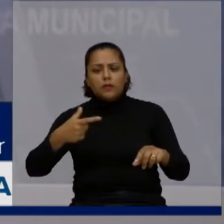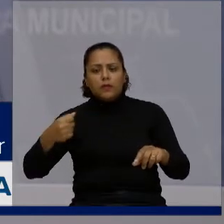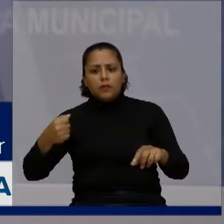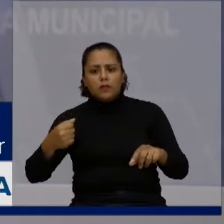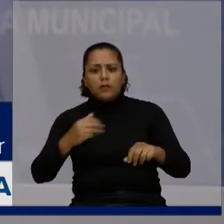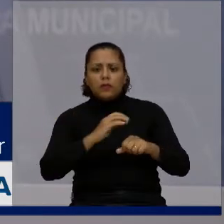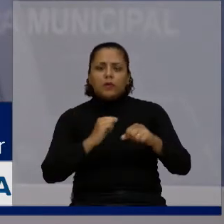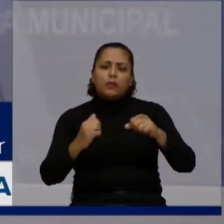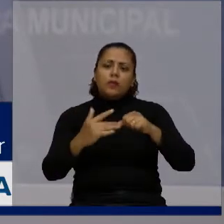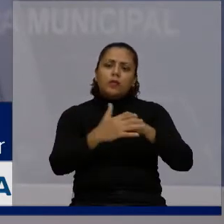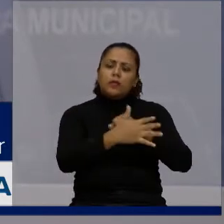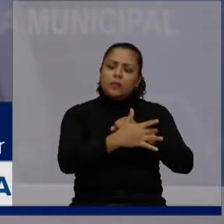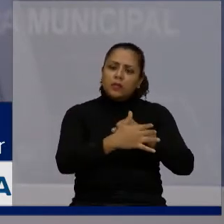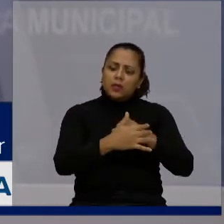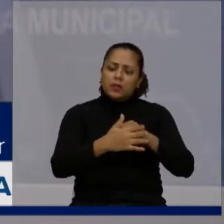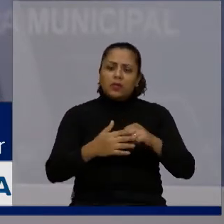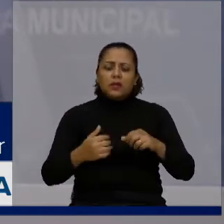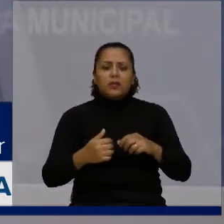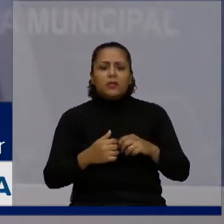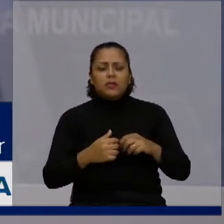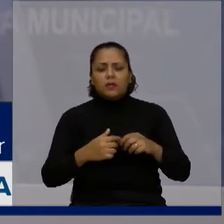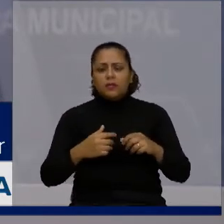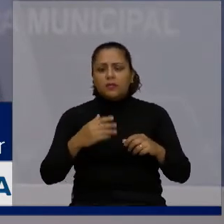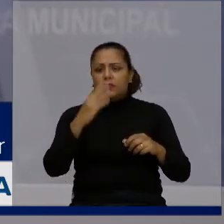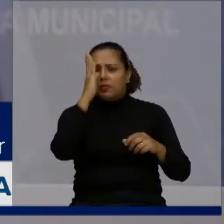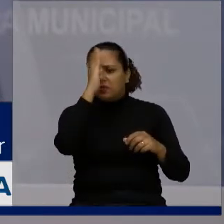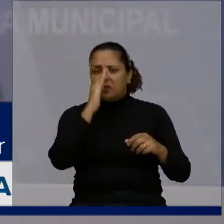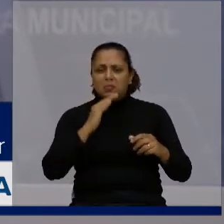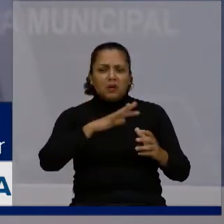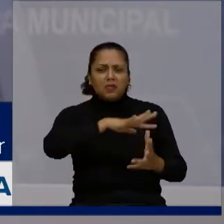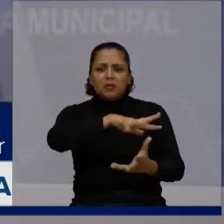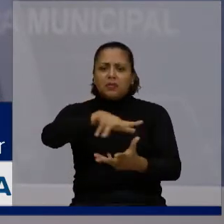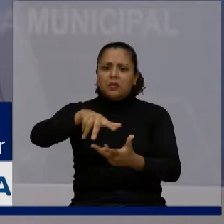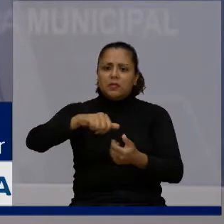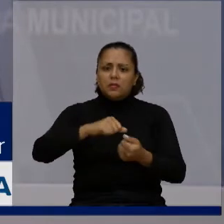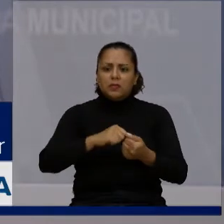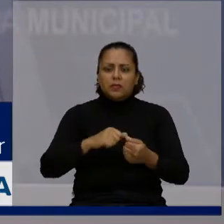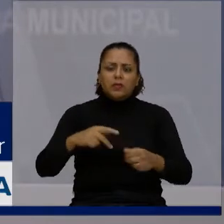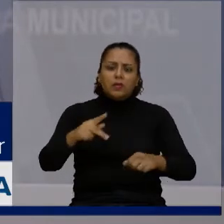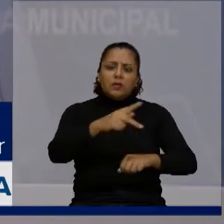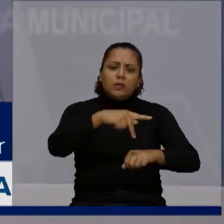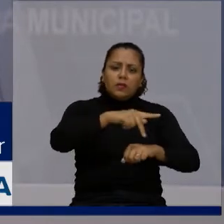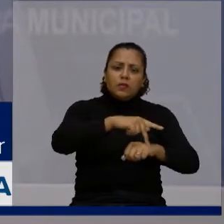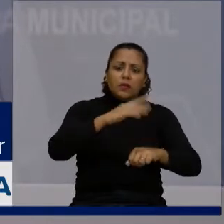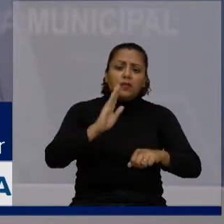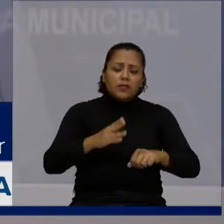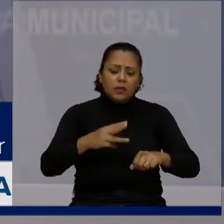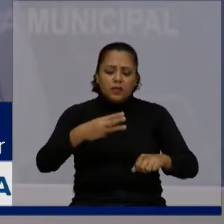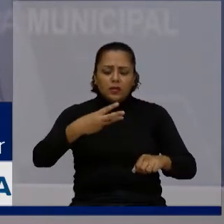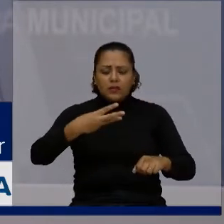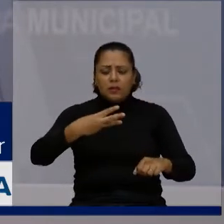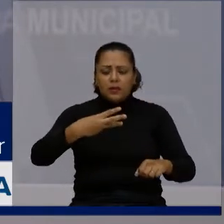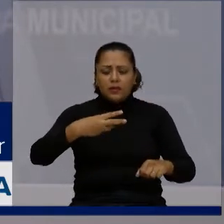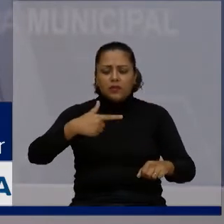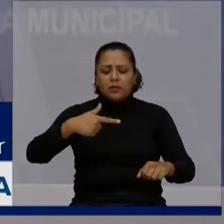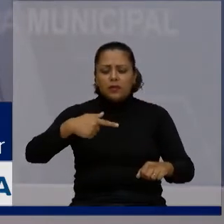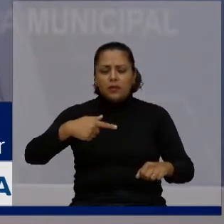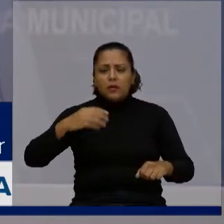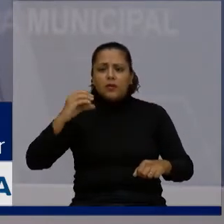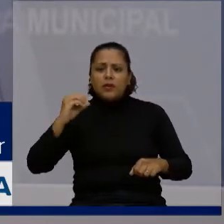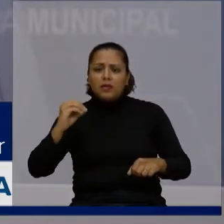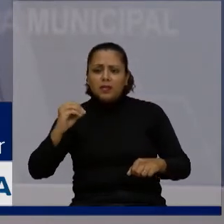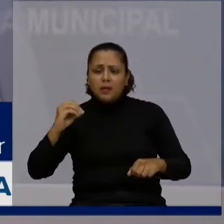mundo. Somente em nosso país, mais de 370 mil brasileiros tiveram suas